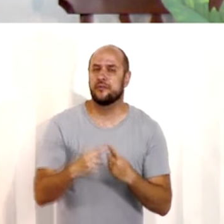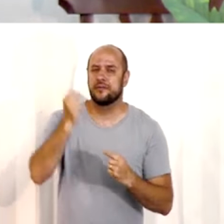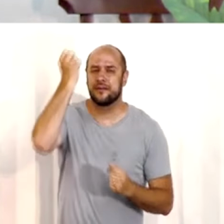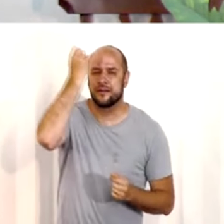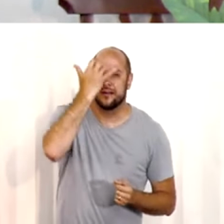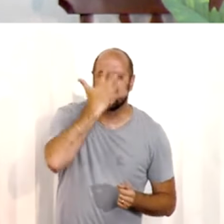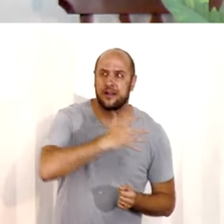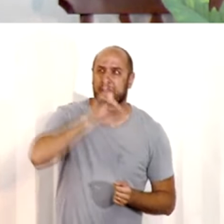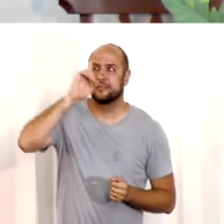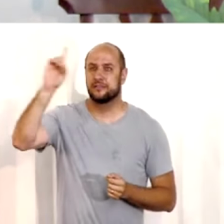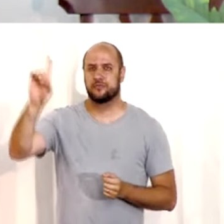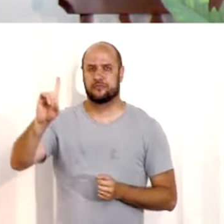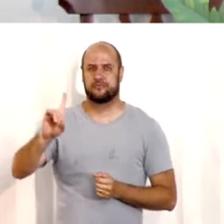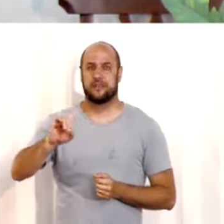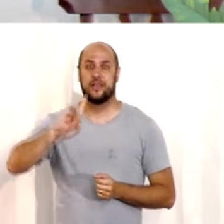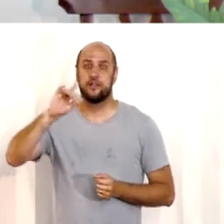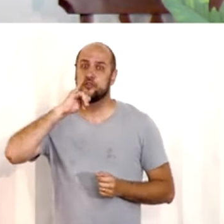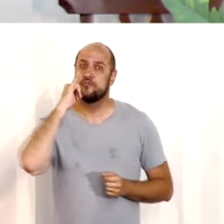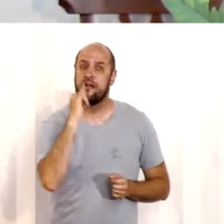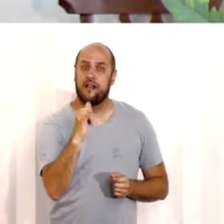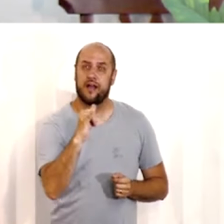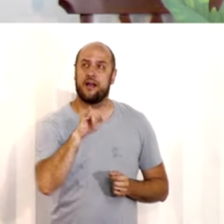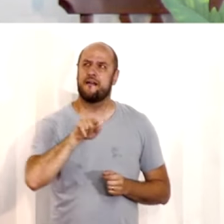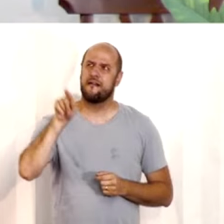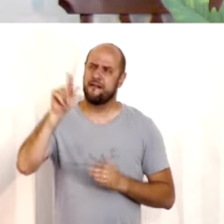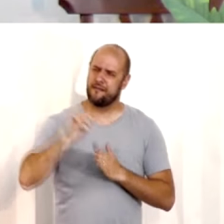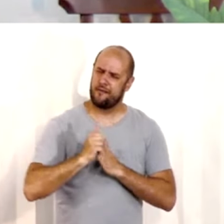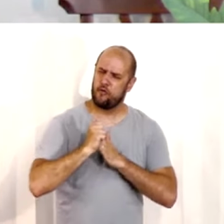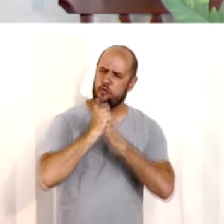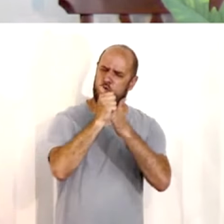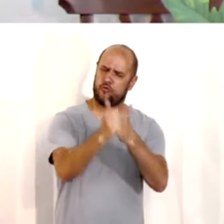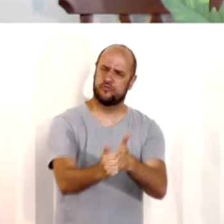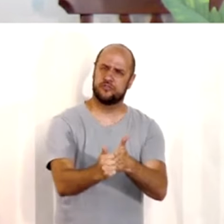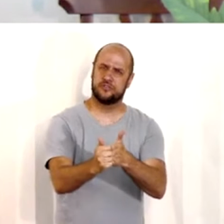produzo, eu conduzo, eu levo,